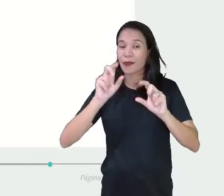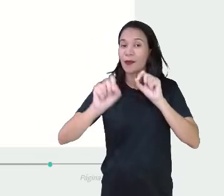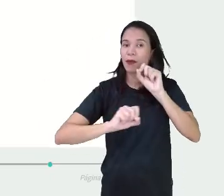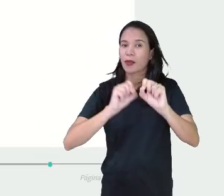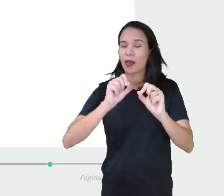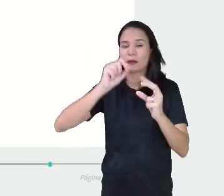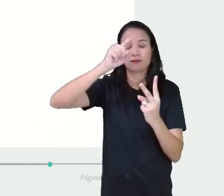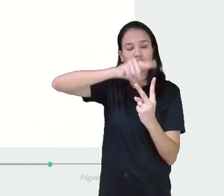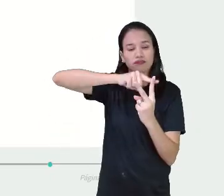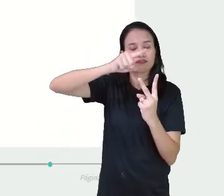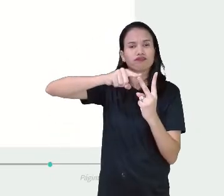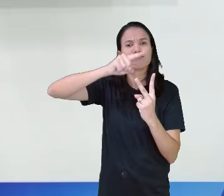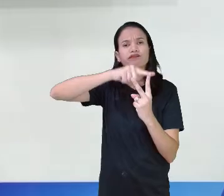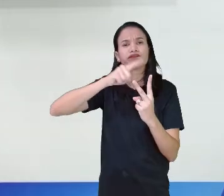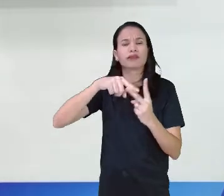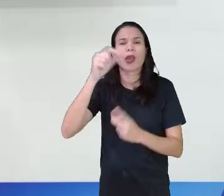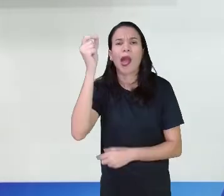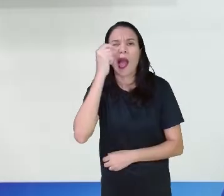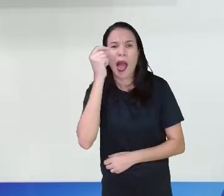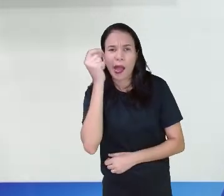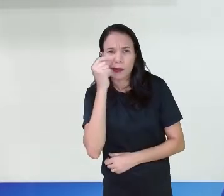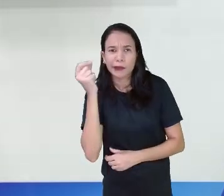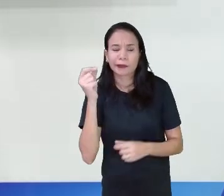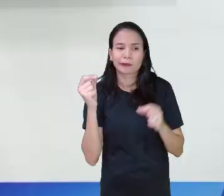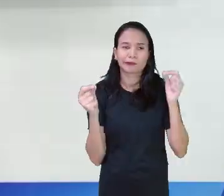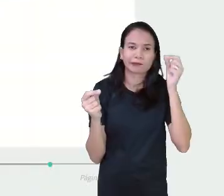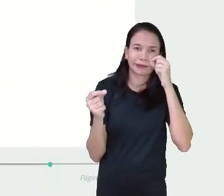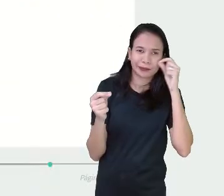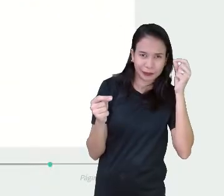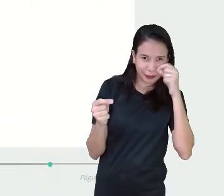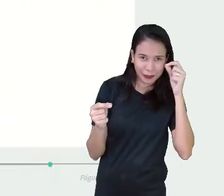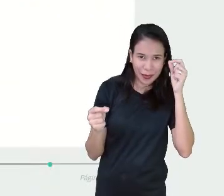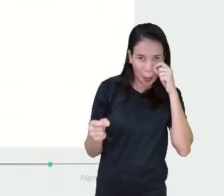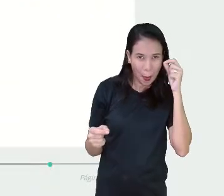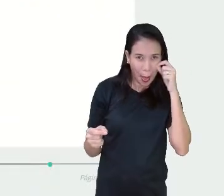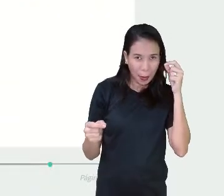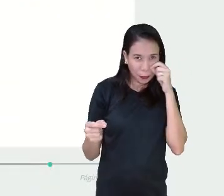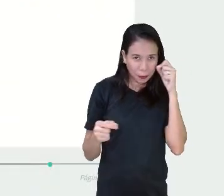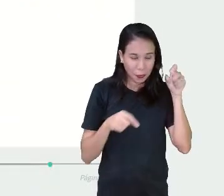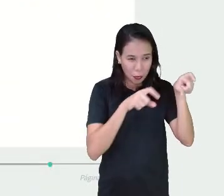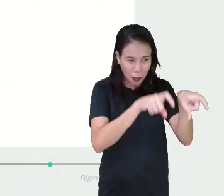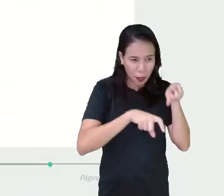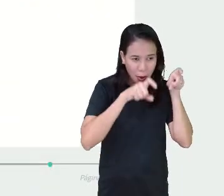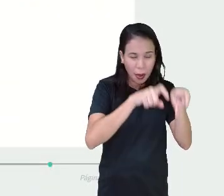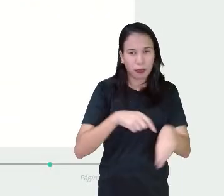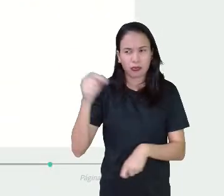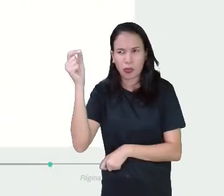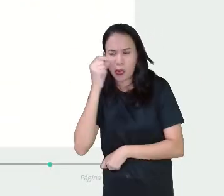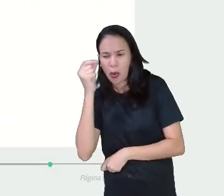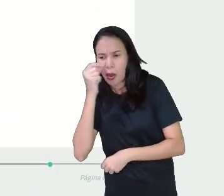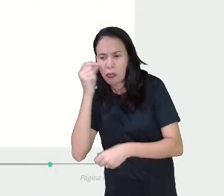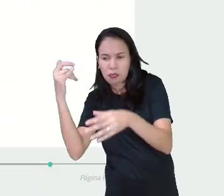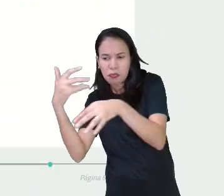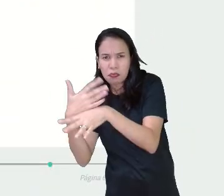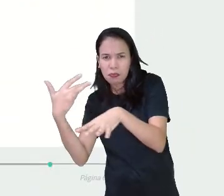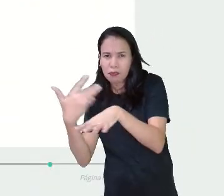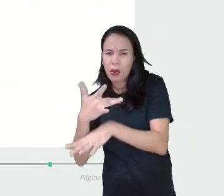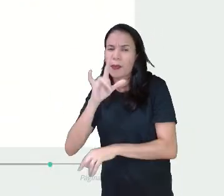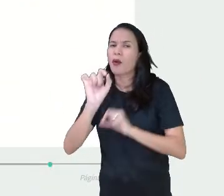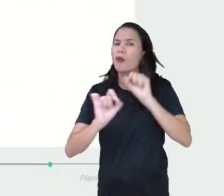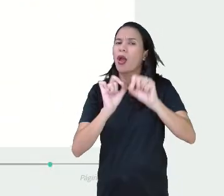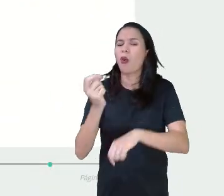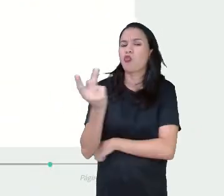sobre 2 ratinhos, né? O rato do campo e o rato da cidade. O que será que esses